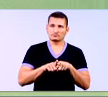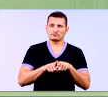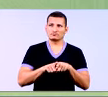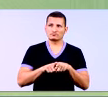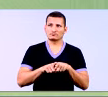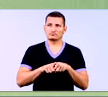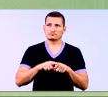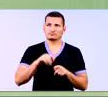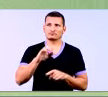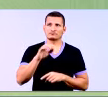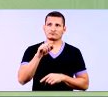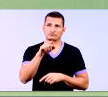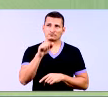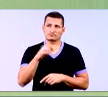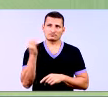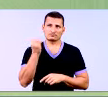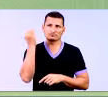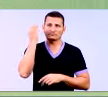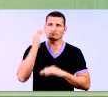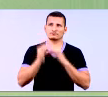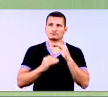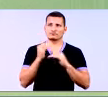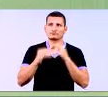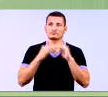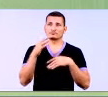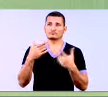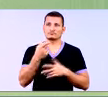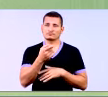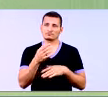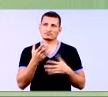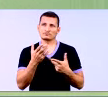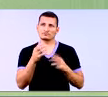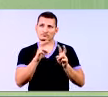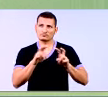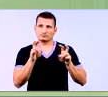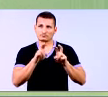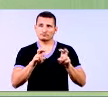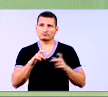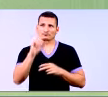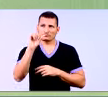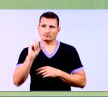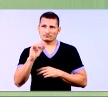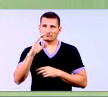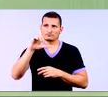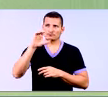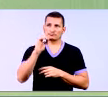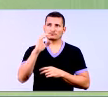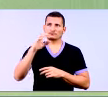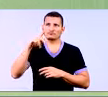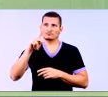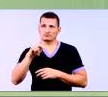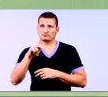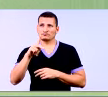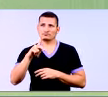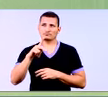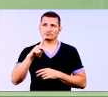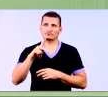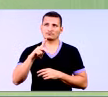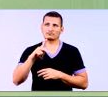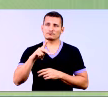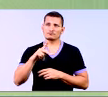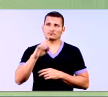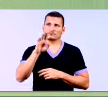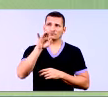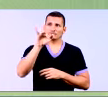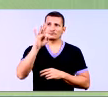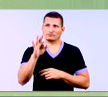aqui é fundamental para o desempenho. Então, você pega um computador com menor clock, muito mais barato, e com um bit interno maior, você tem o mesmo